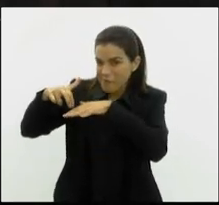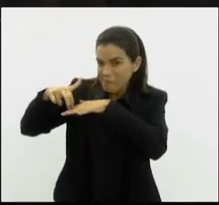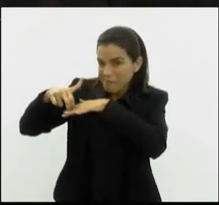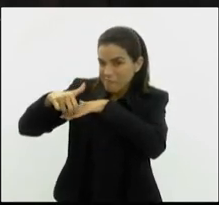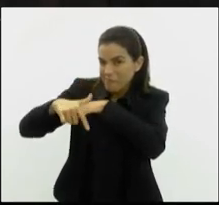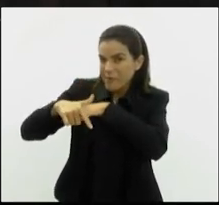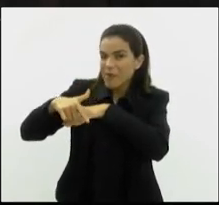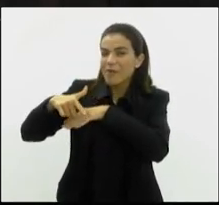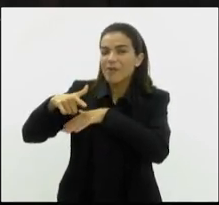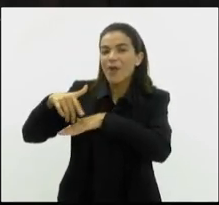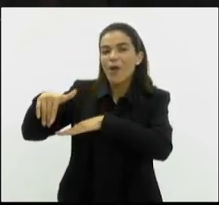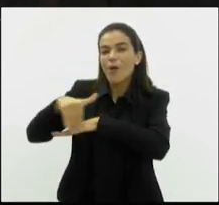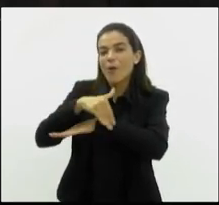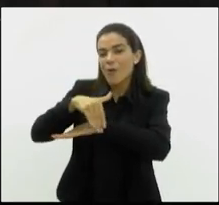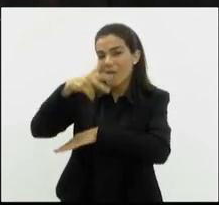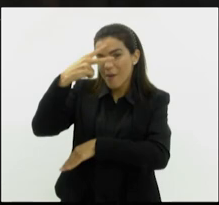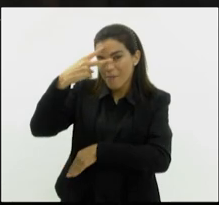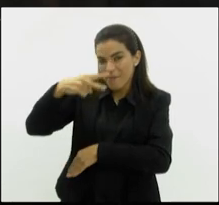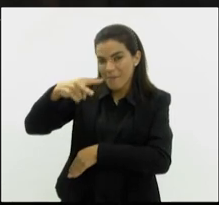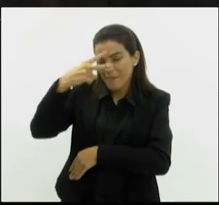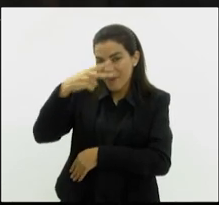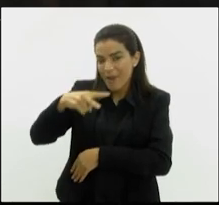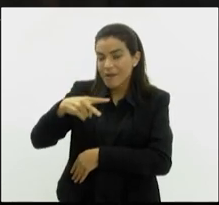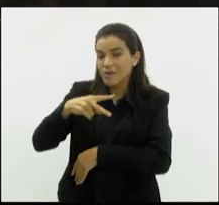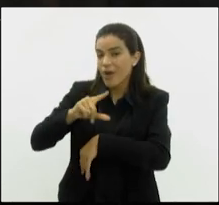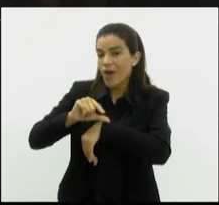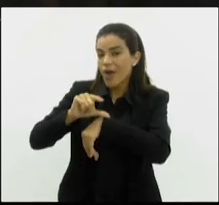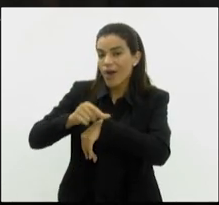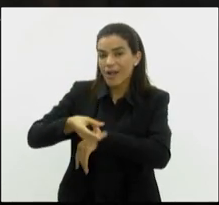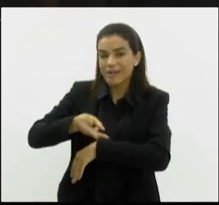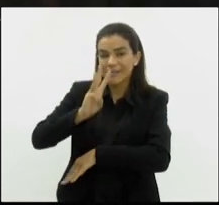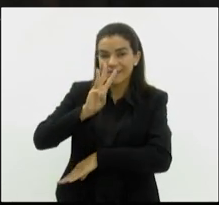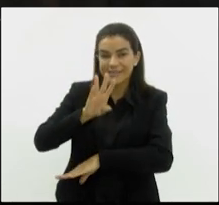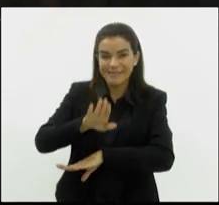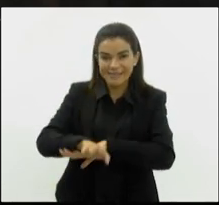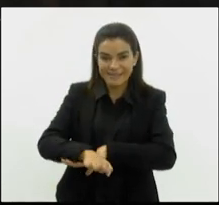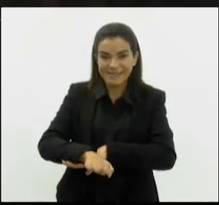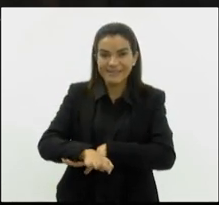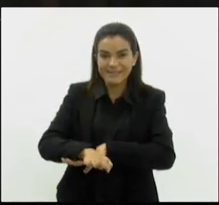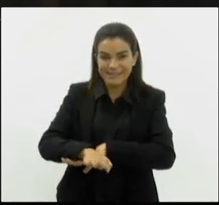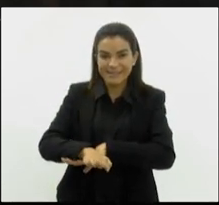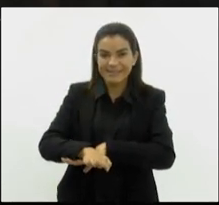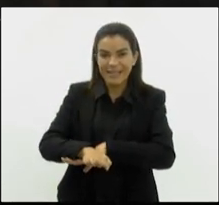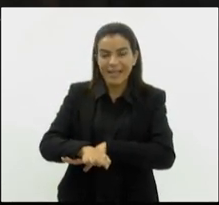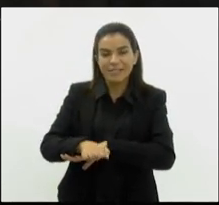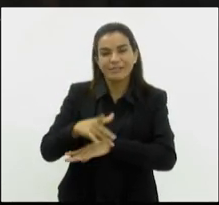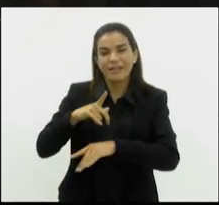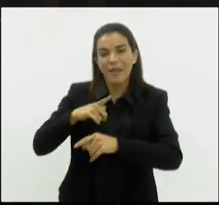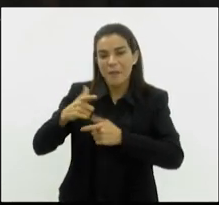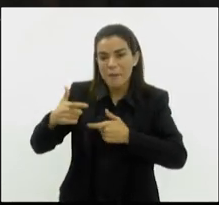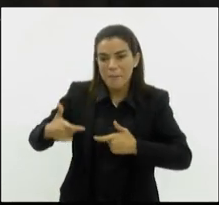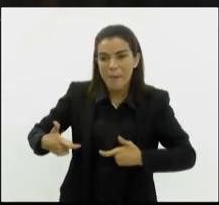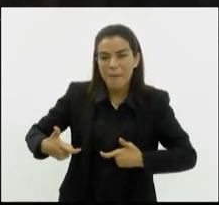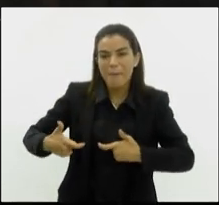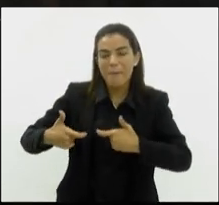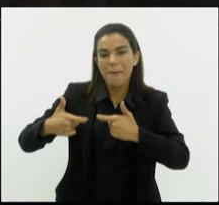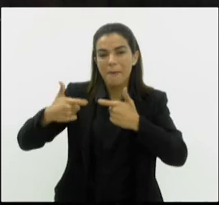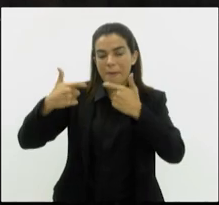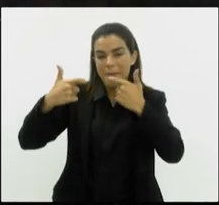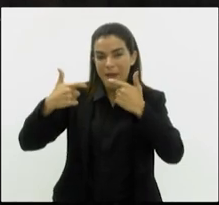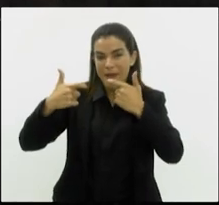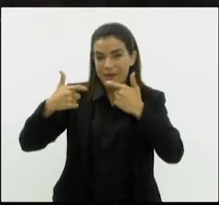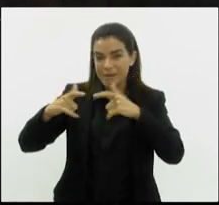Rua México para fazer um lanche às 15 horas e tem um tiroteio